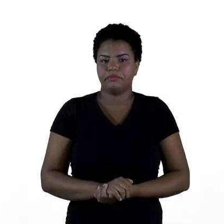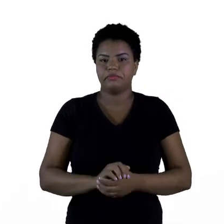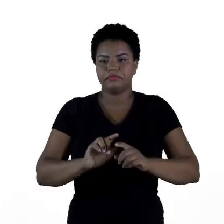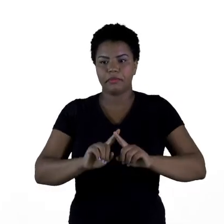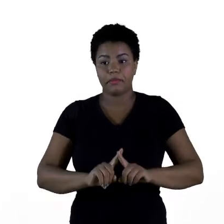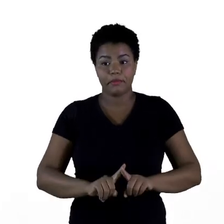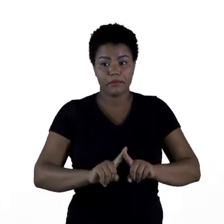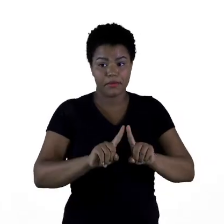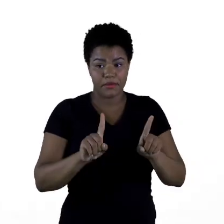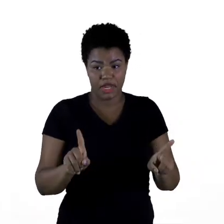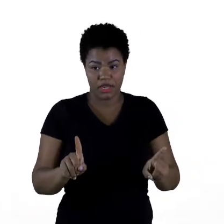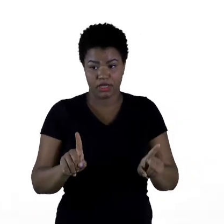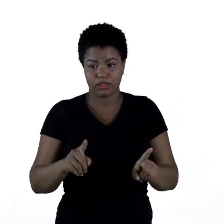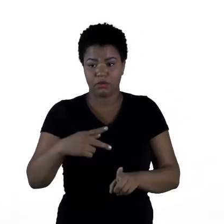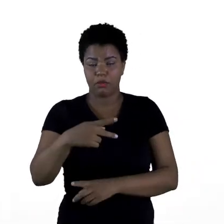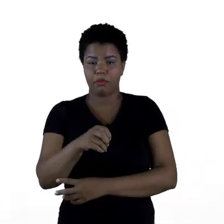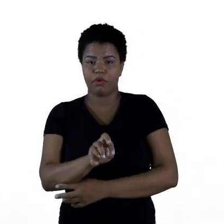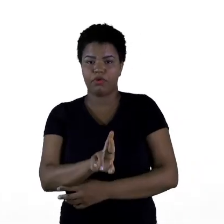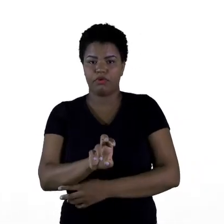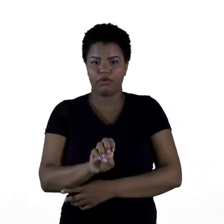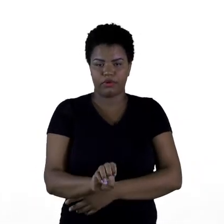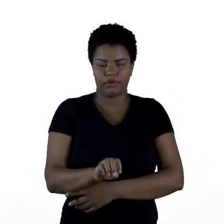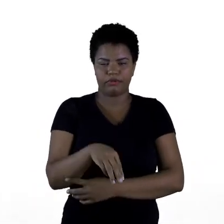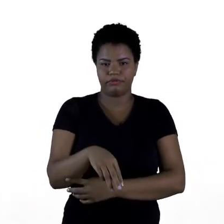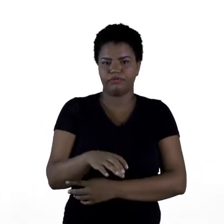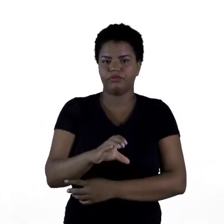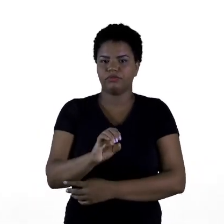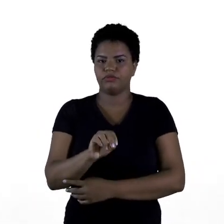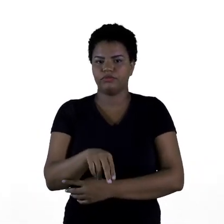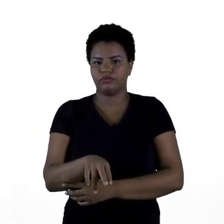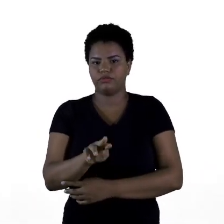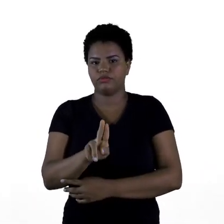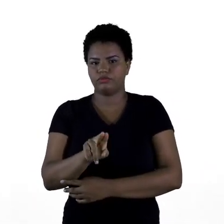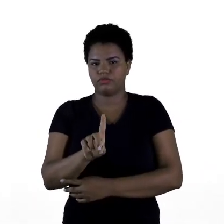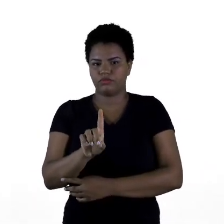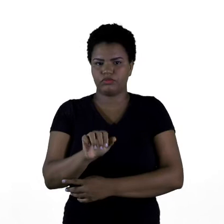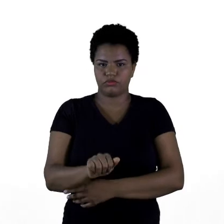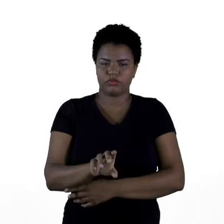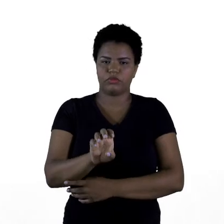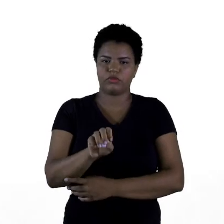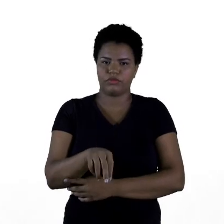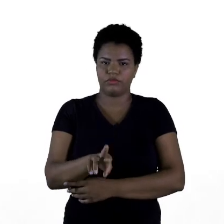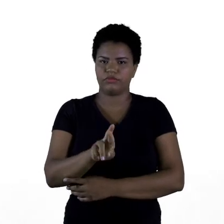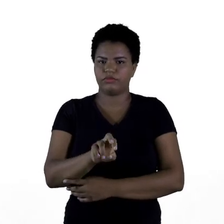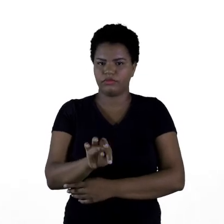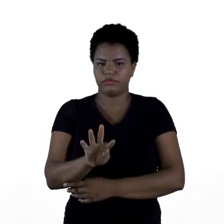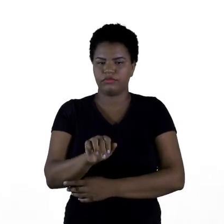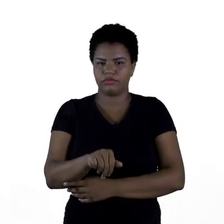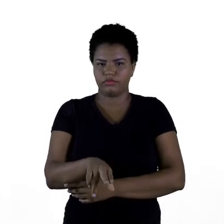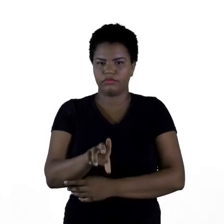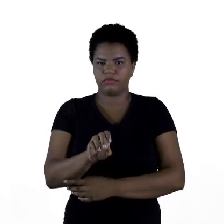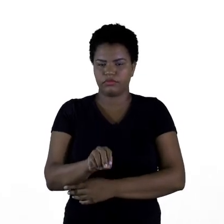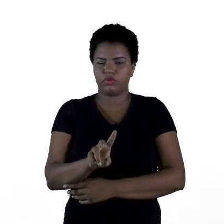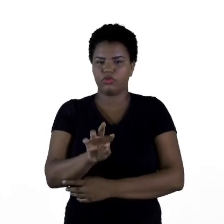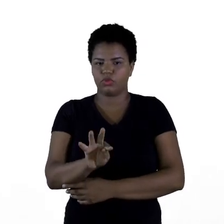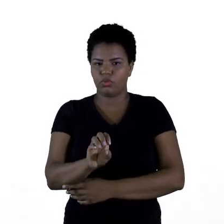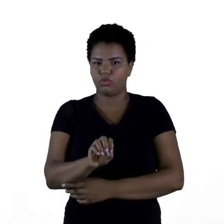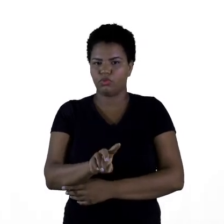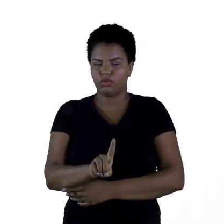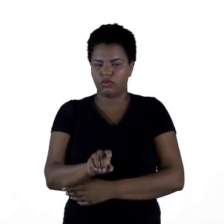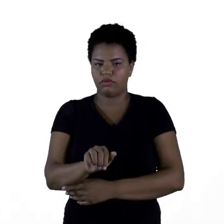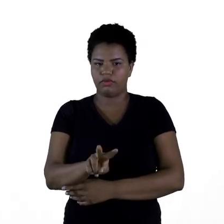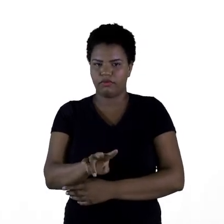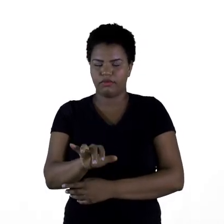Mas, porém, contudo, entretanto, no entanto e todavia. São exemplo